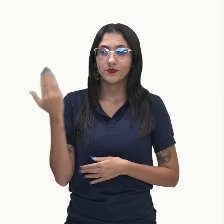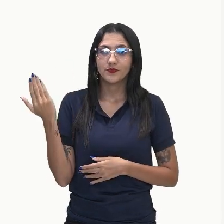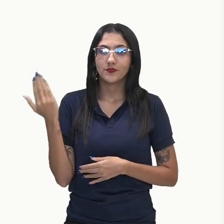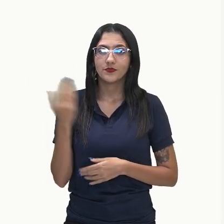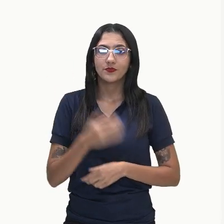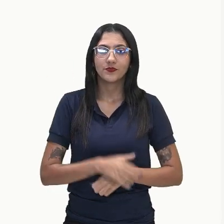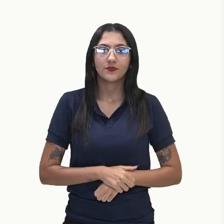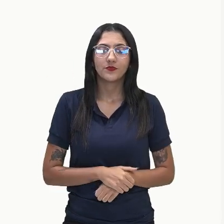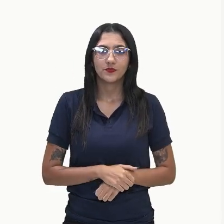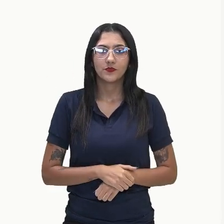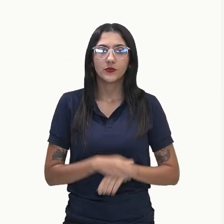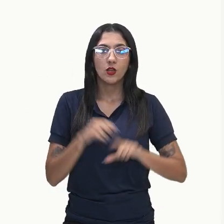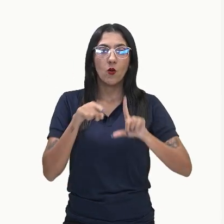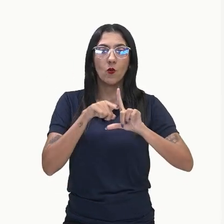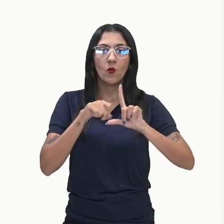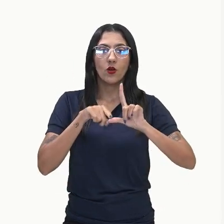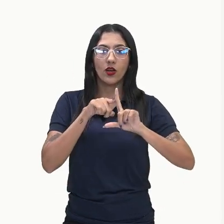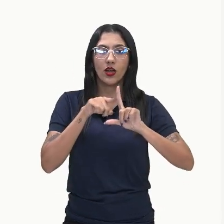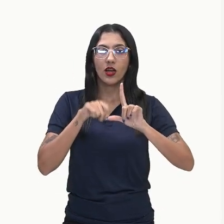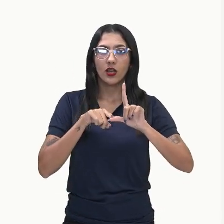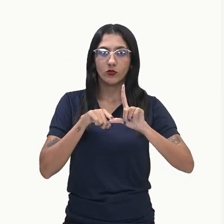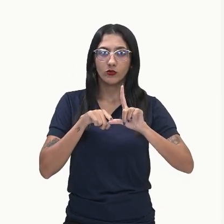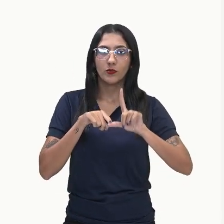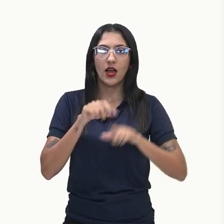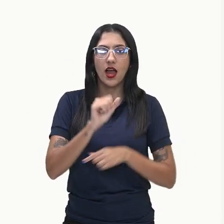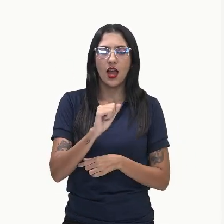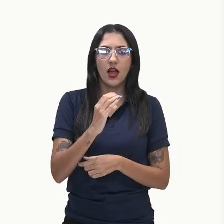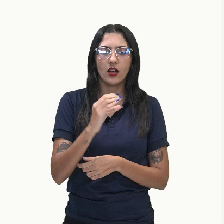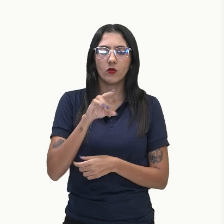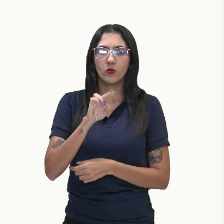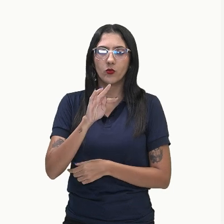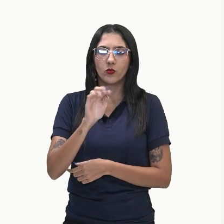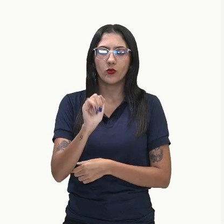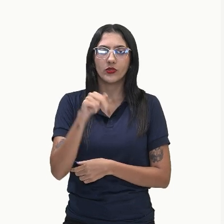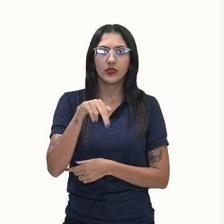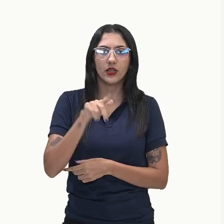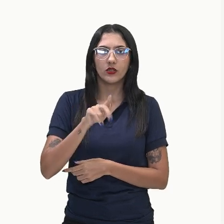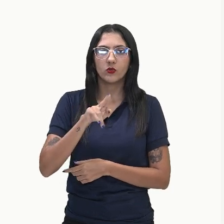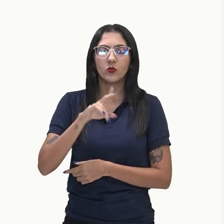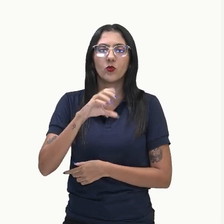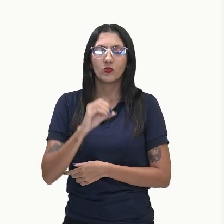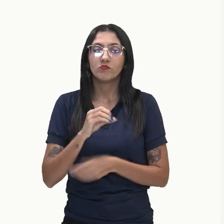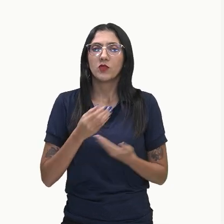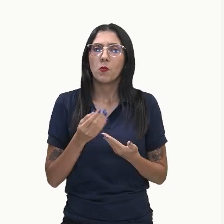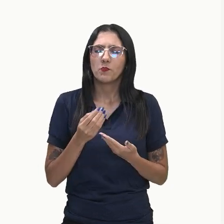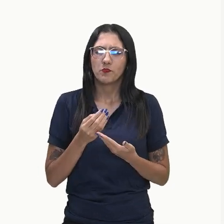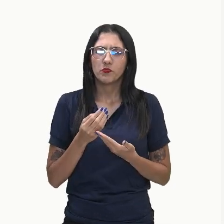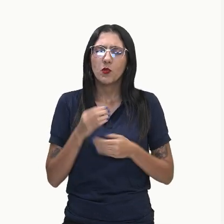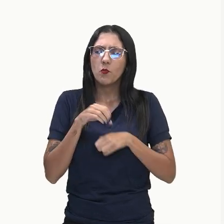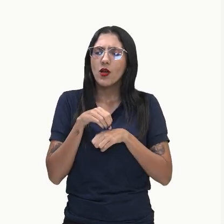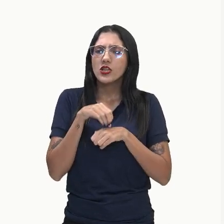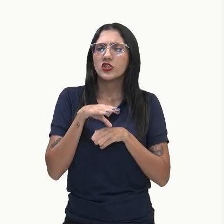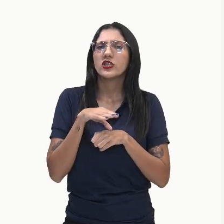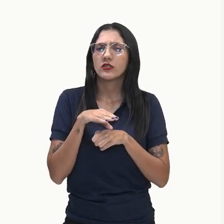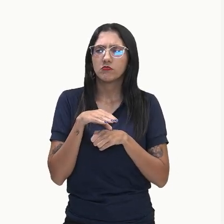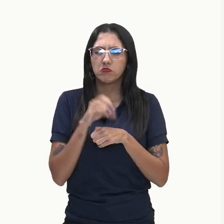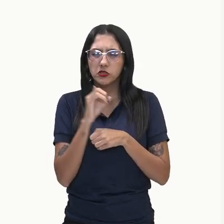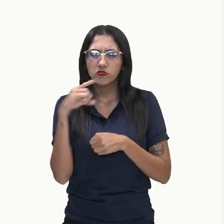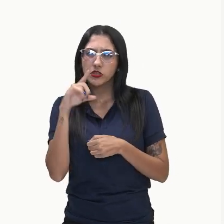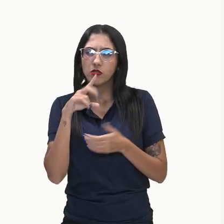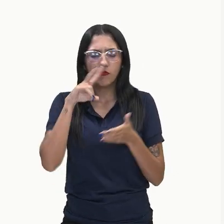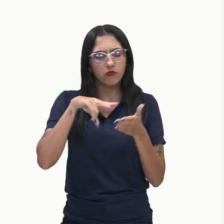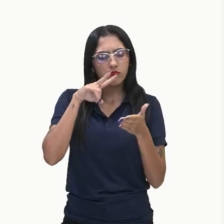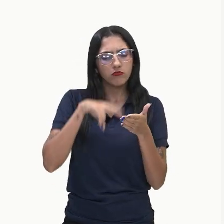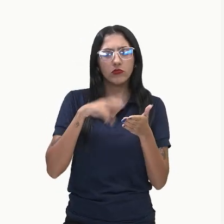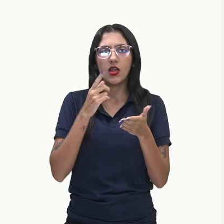ângulos? Começando pelo acutângulo. E sabe uma dica para você? Quando você estiver resolvendo exercício, quando você estiver